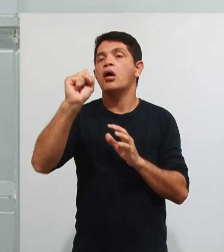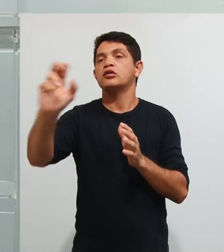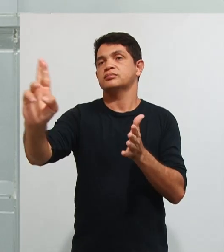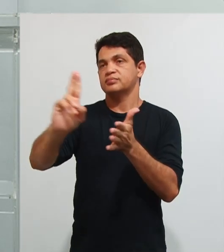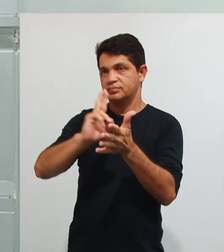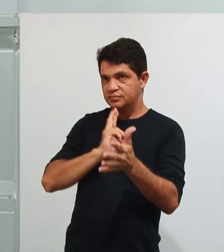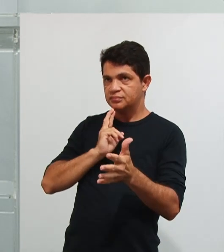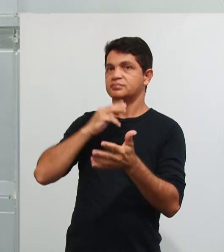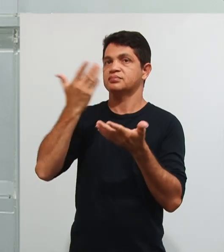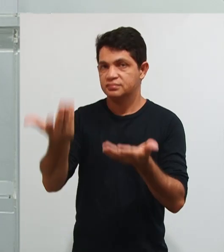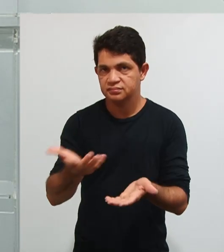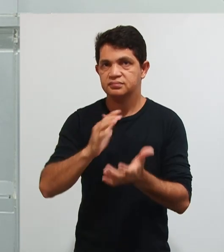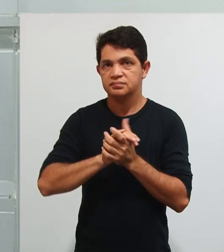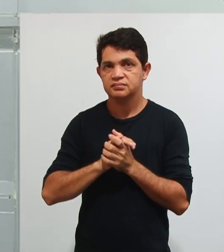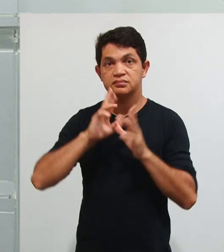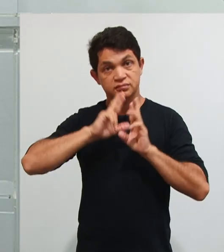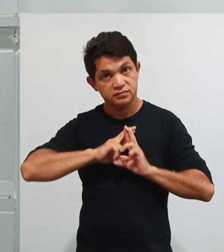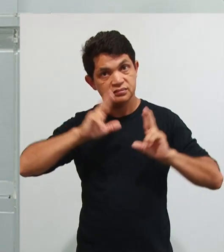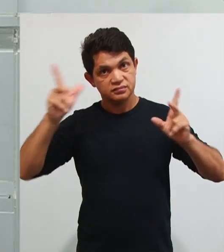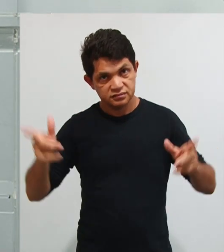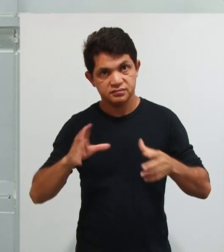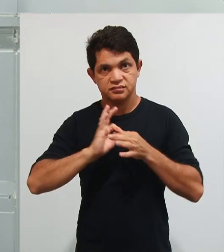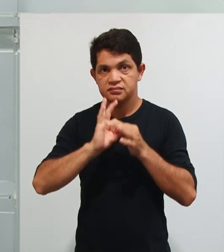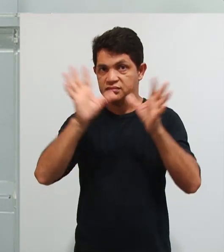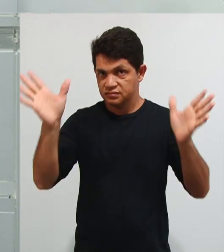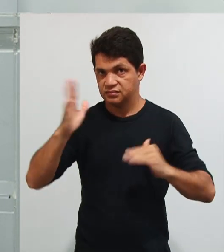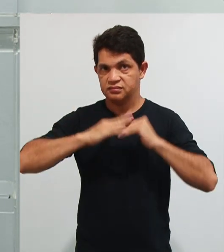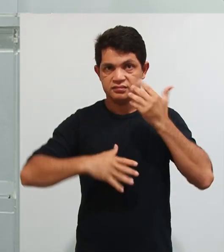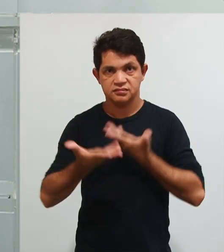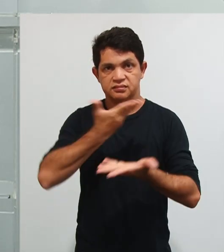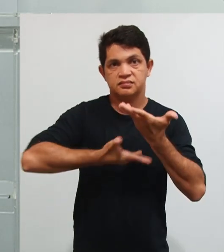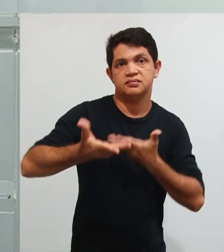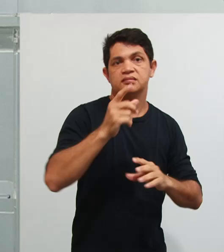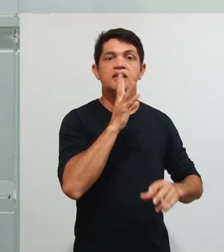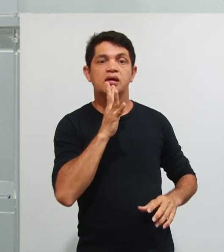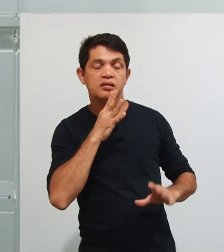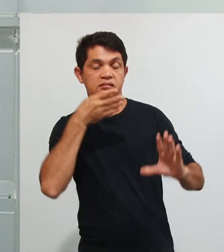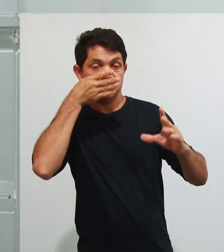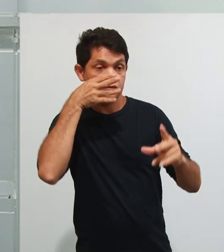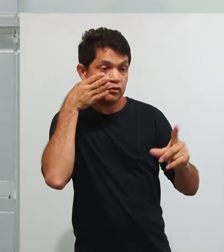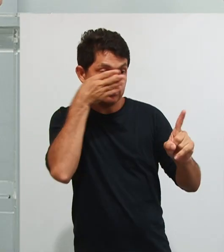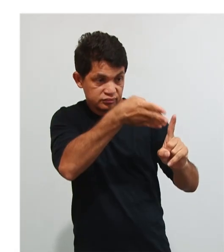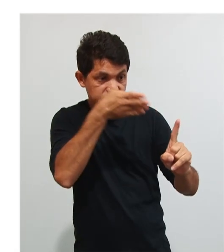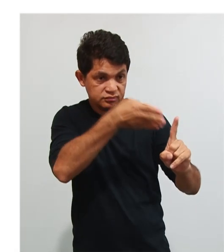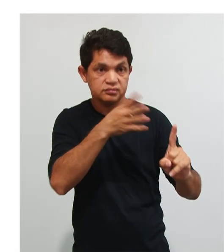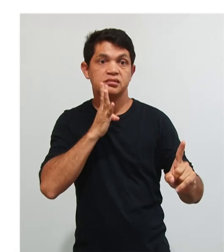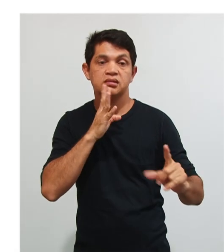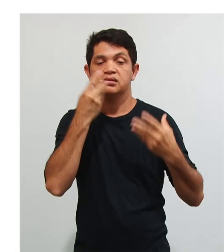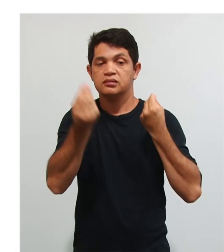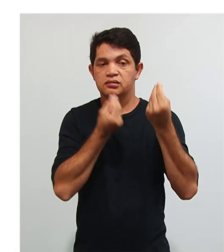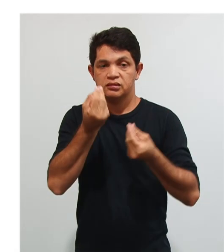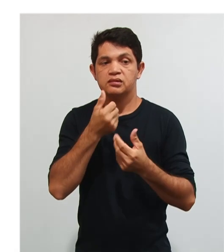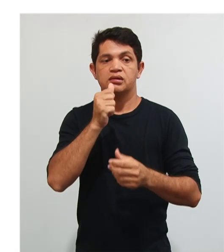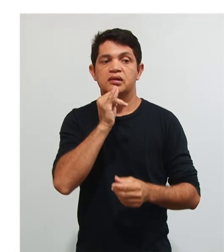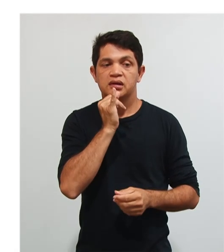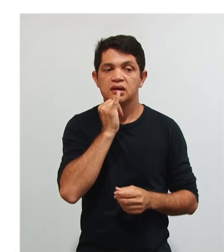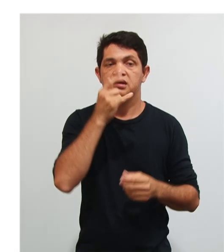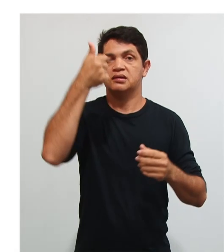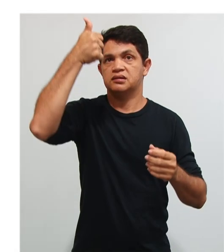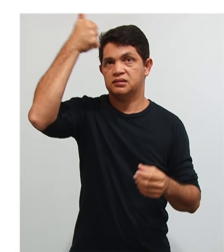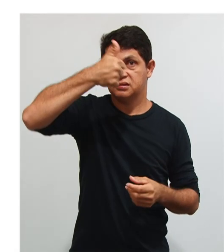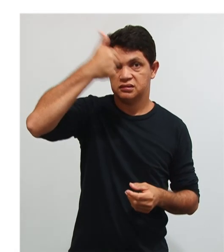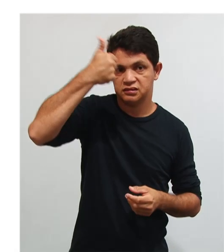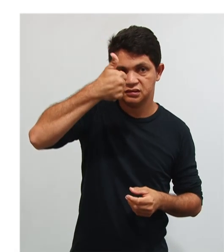lá no chat que nós estaremos à disposição para trocar esse conhecimento com os senhores. Posto isso,